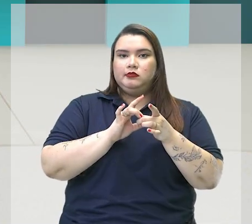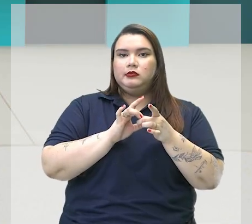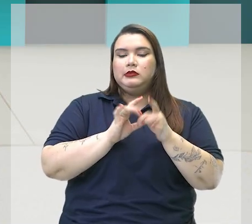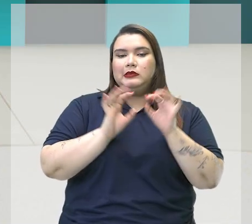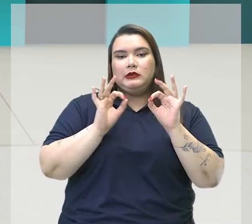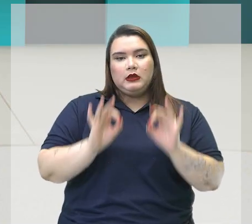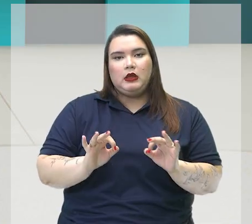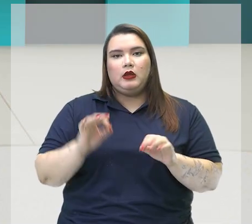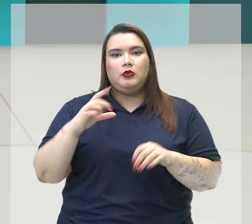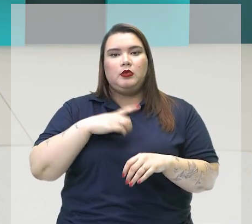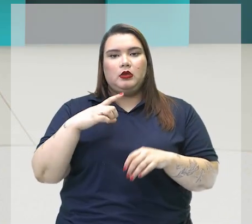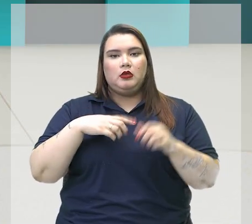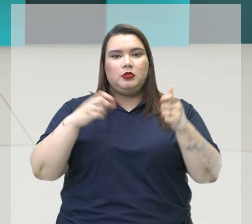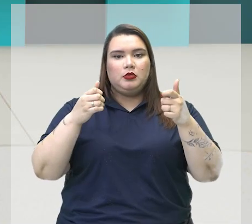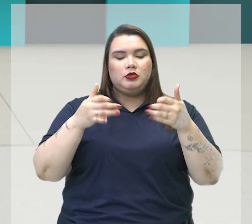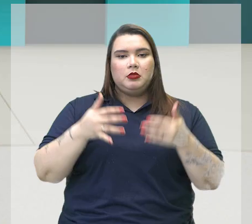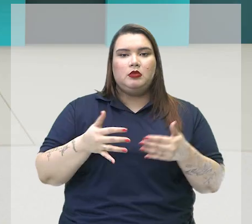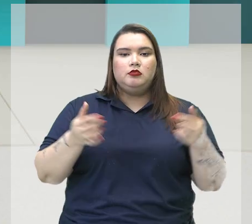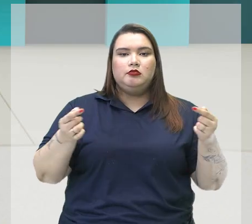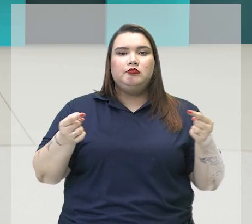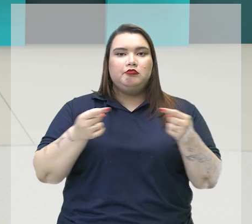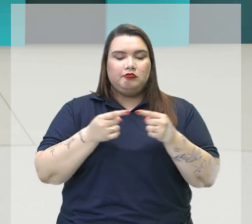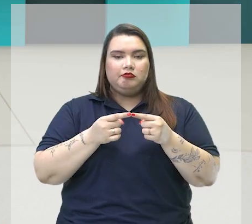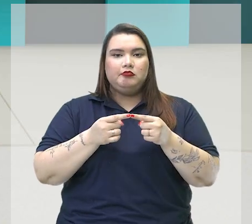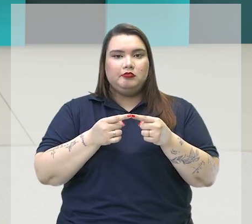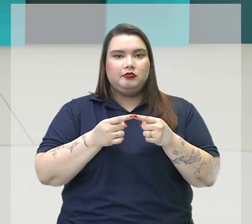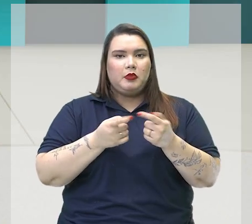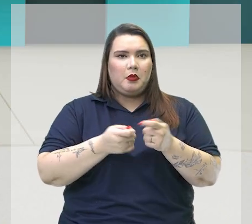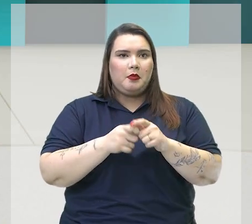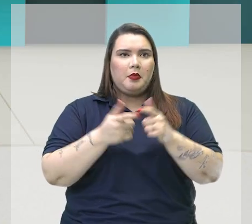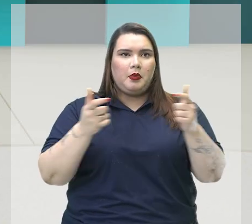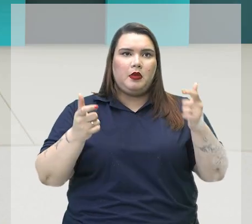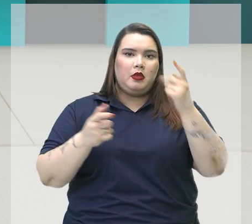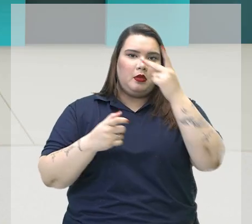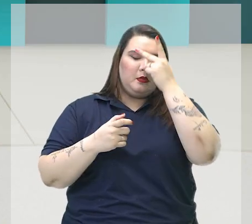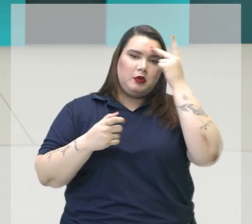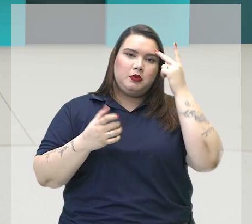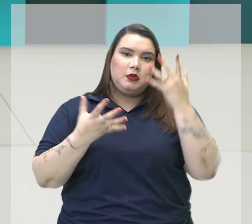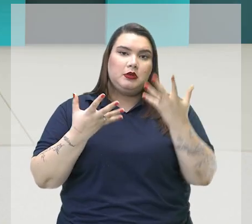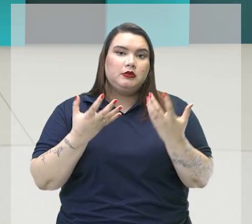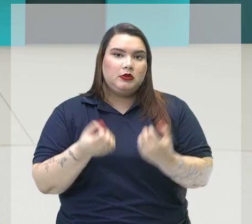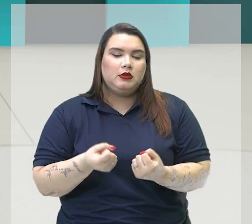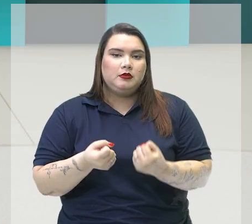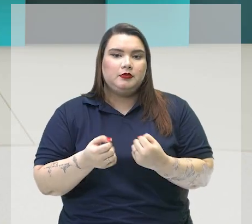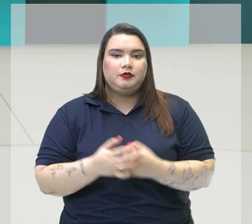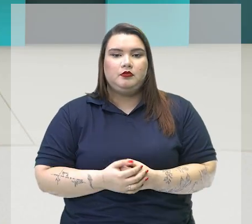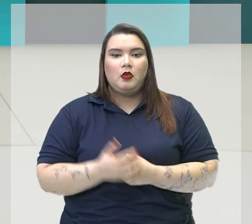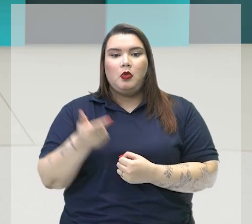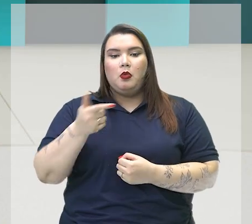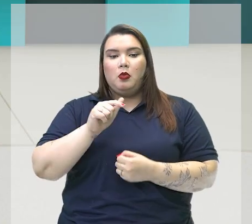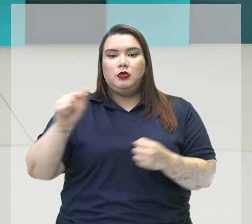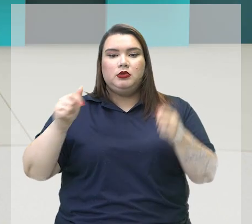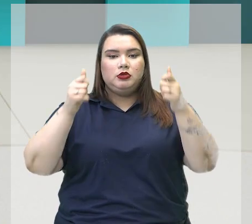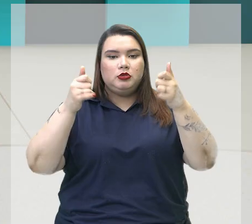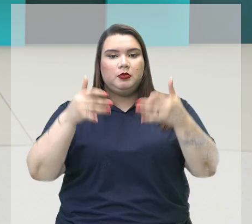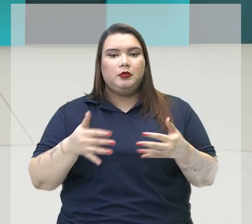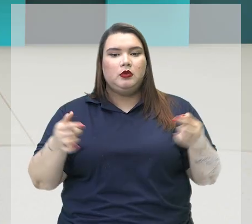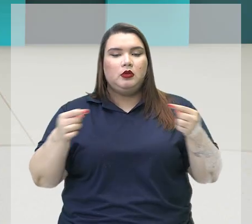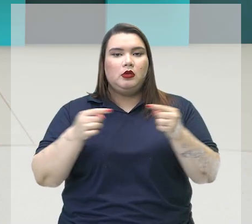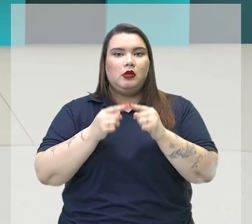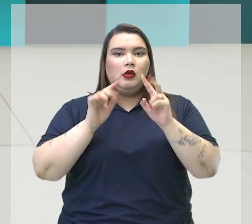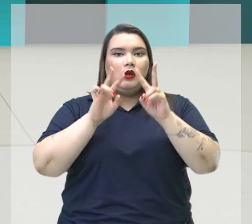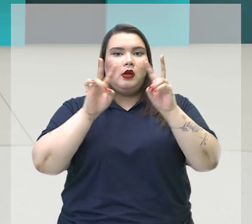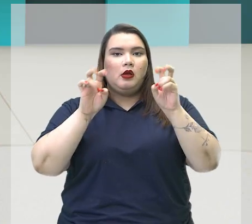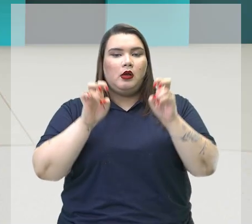uma definição que serviria aí para muita gente, ou serve para muita gente. Uma outra definição, então, sobre arte. What